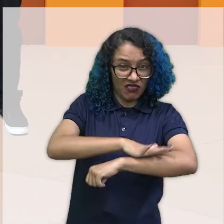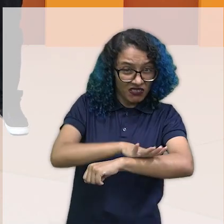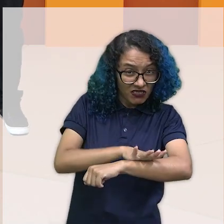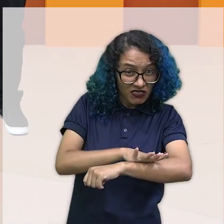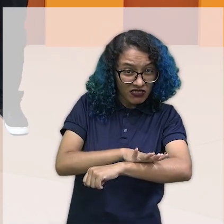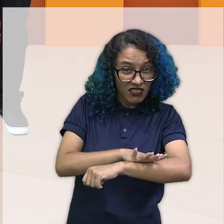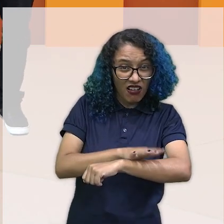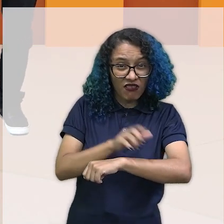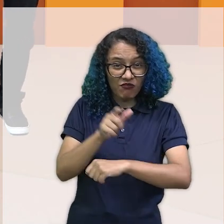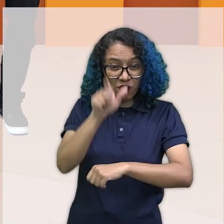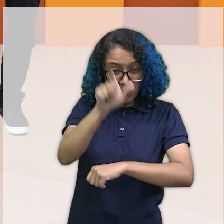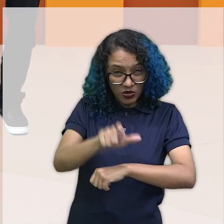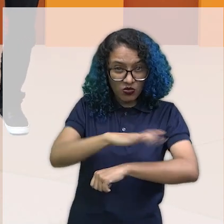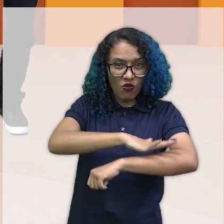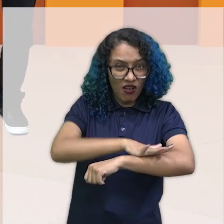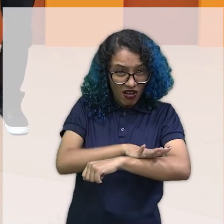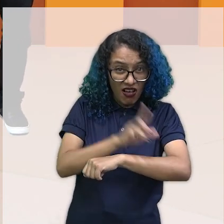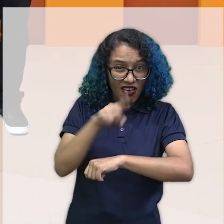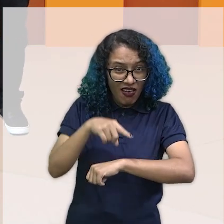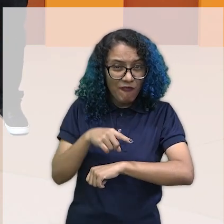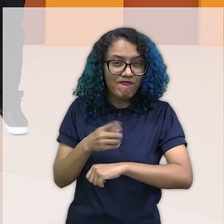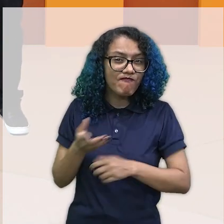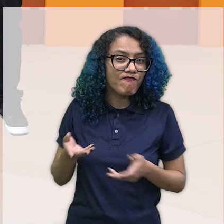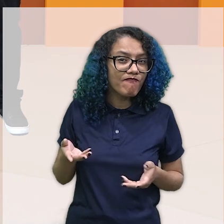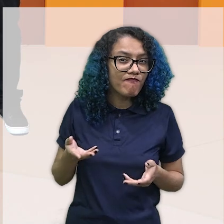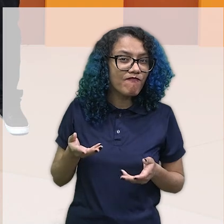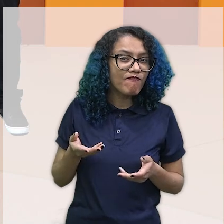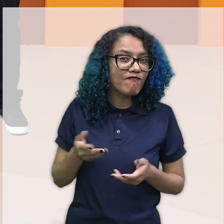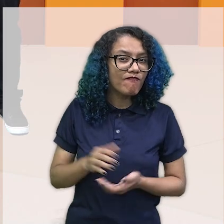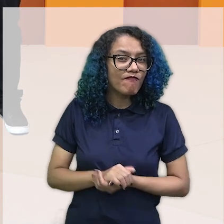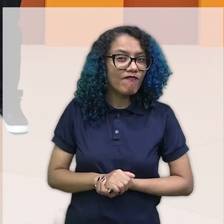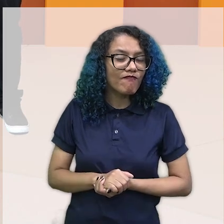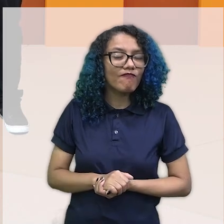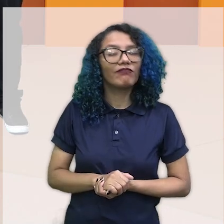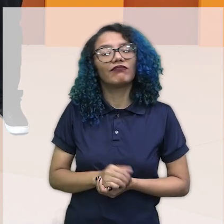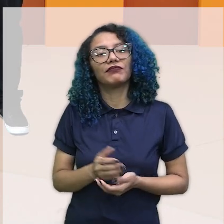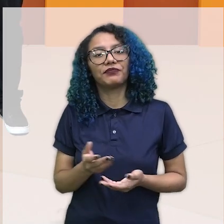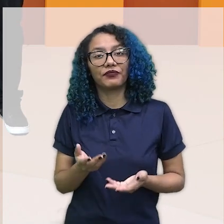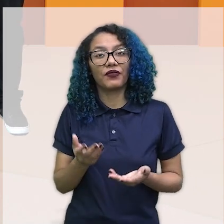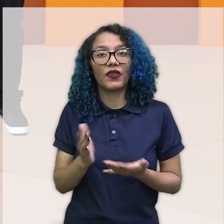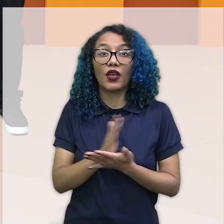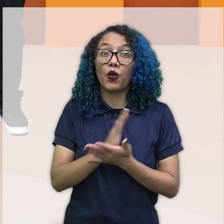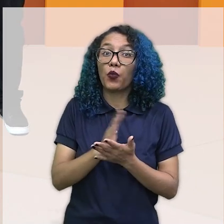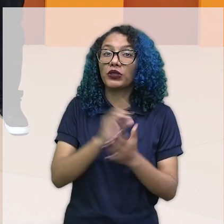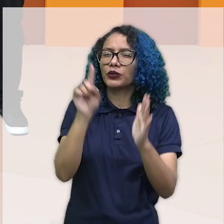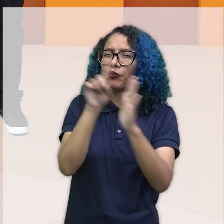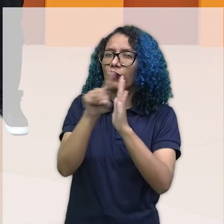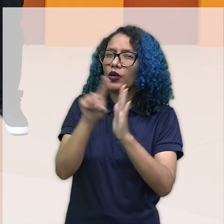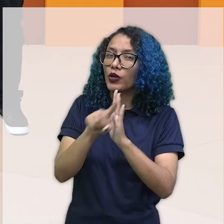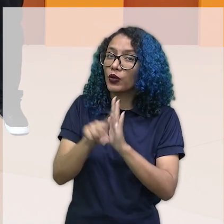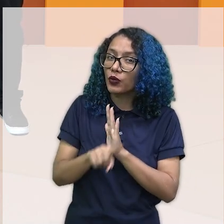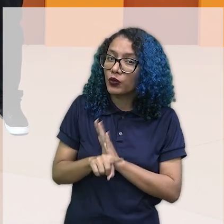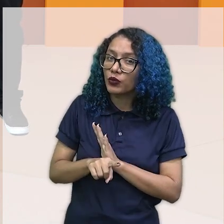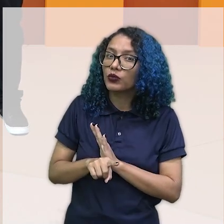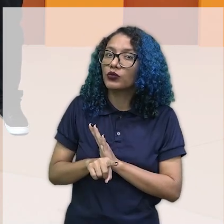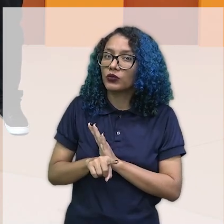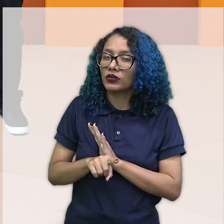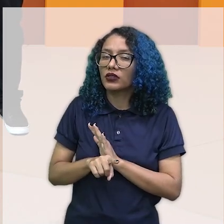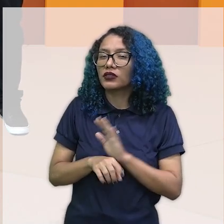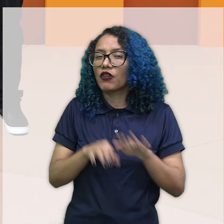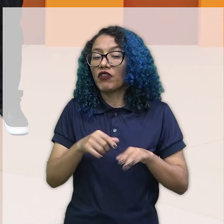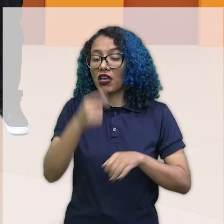racista? Você se considera uma pessoa racista? Então são questões que eu estou jogando assim, mas